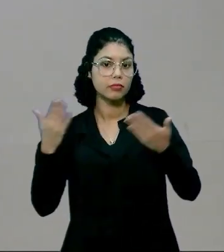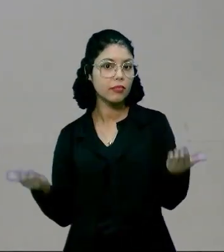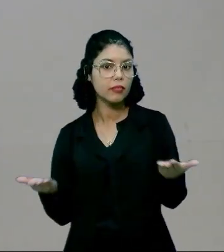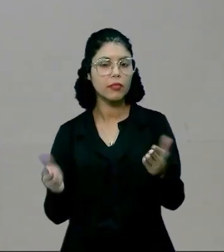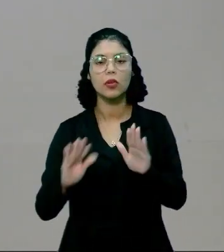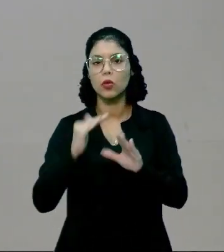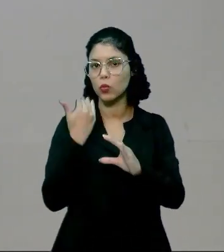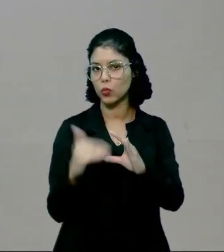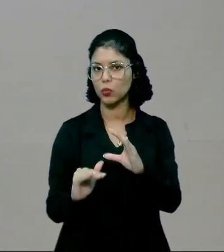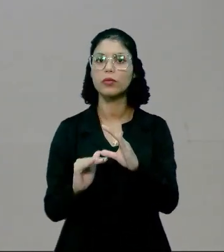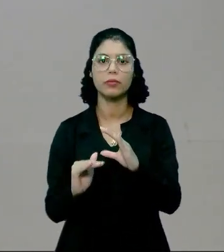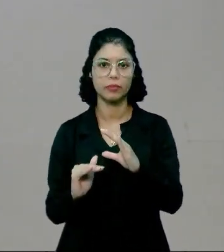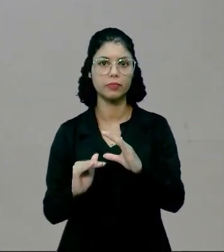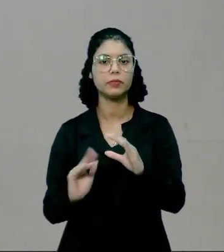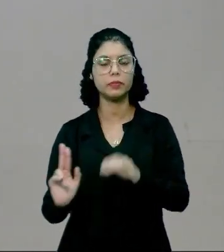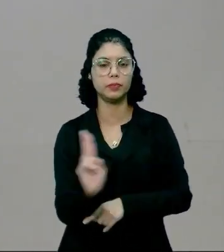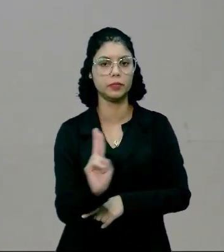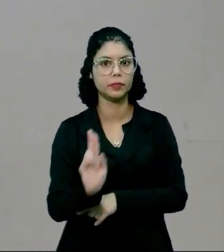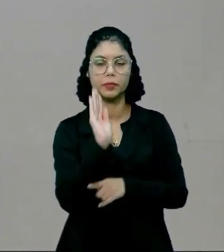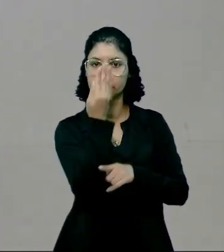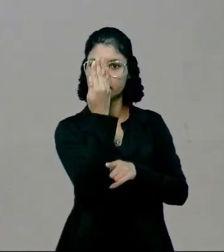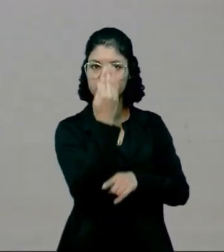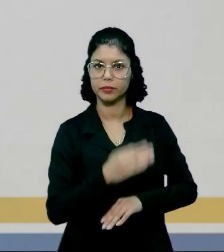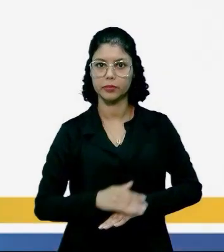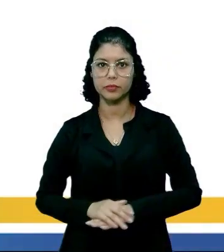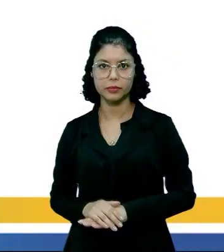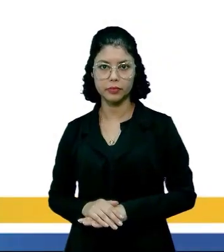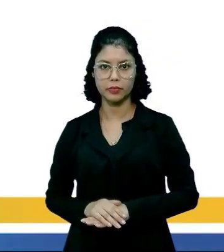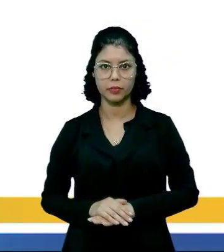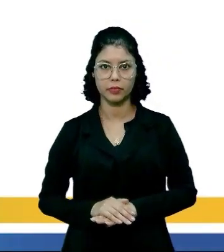ele publica aí com nome falso, tá?